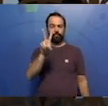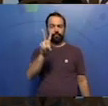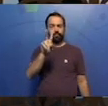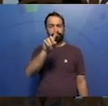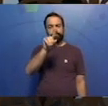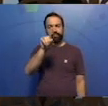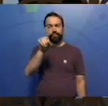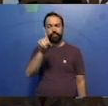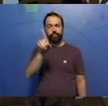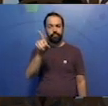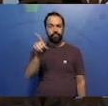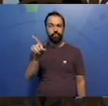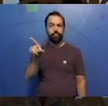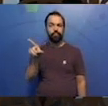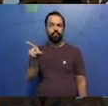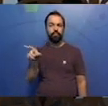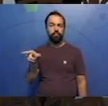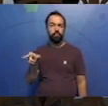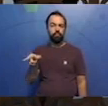agorinha.